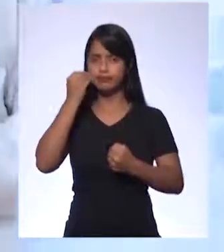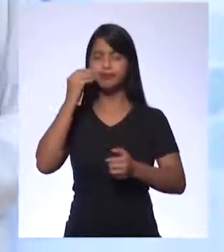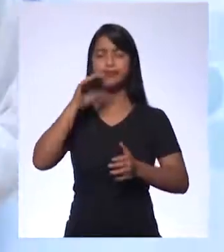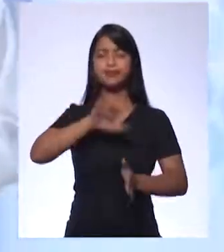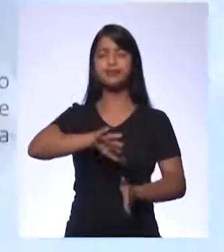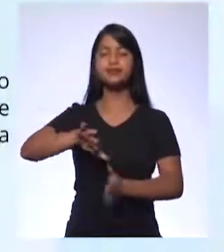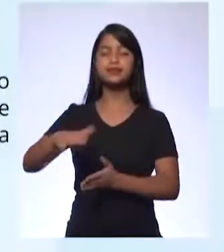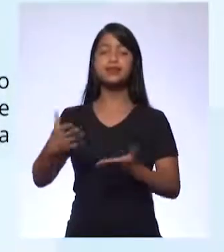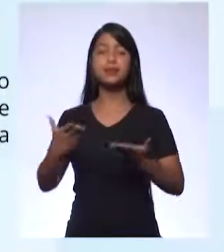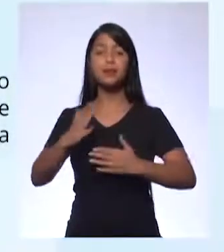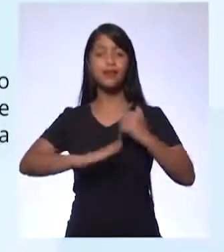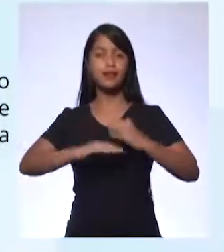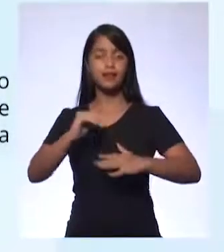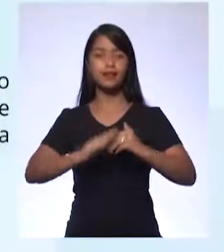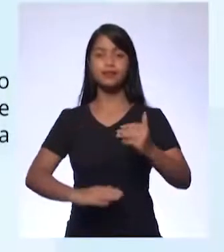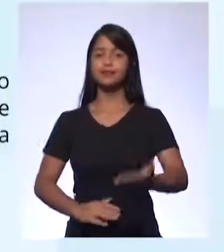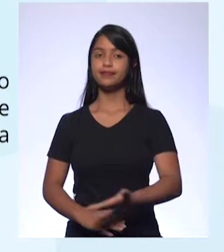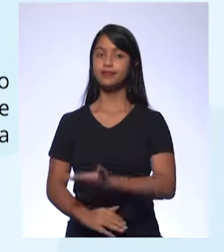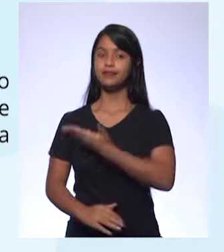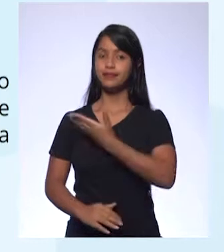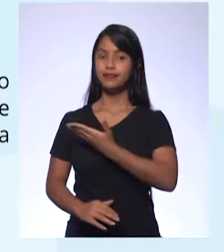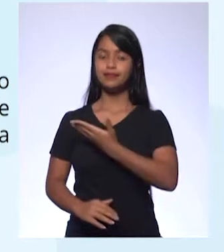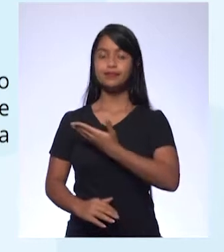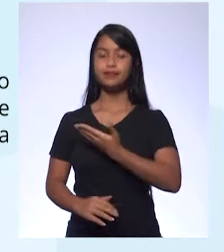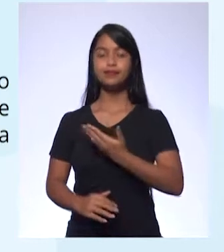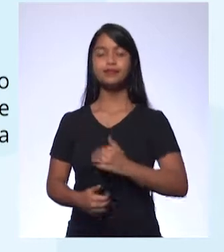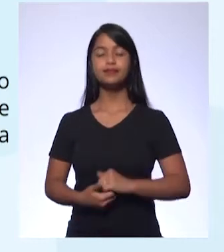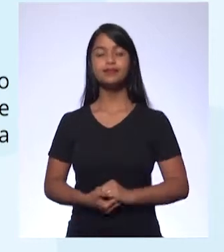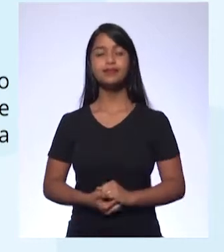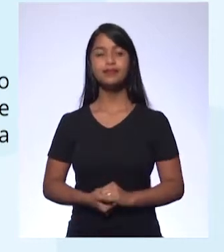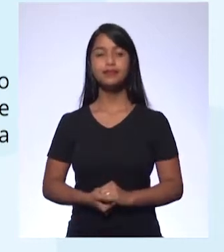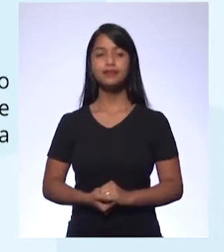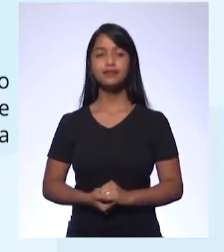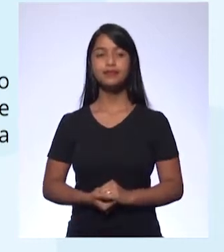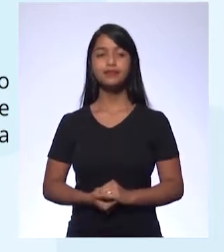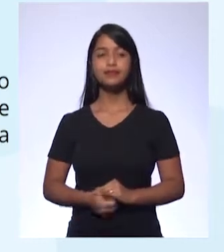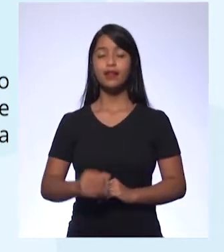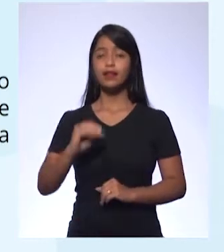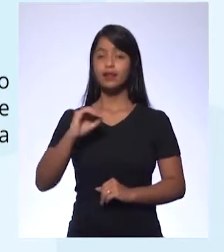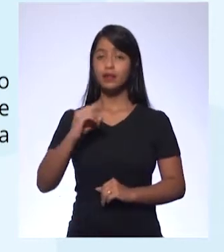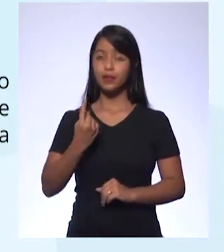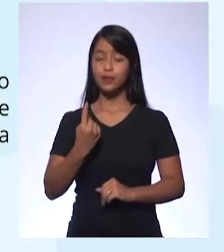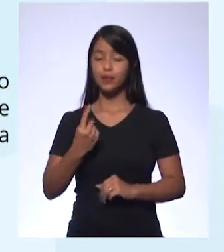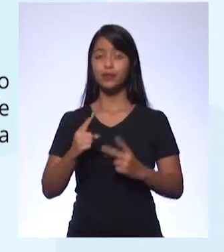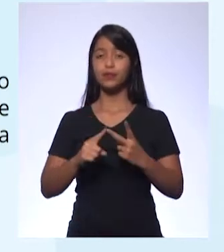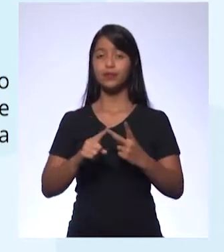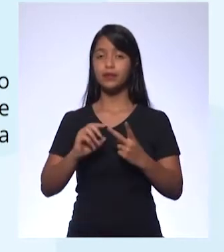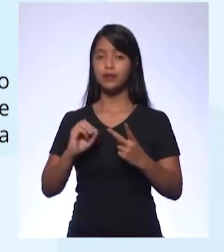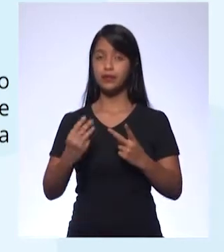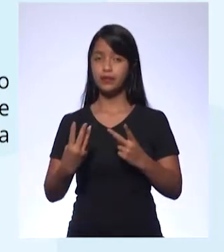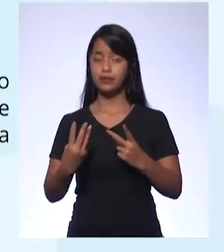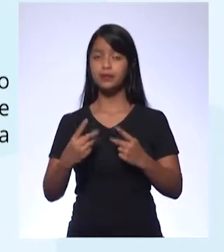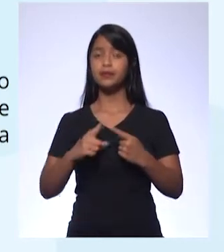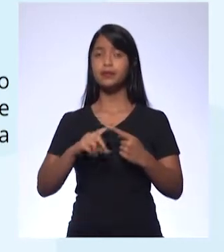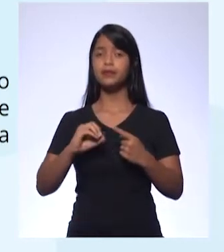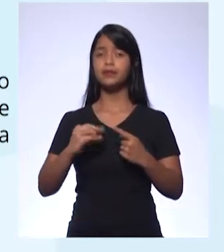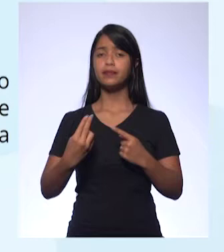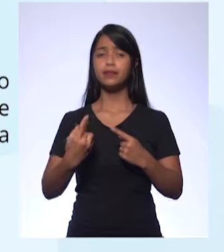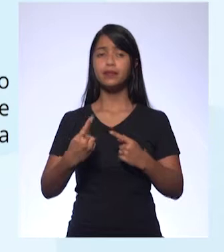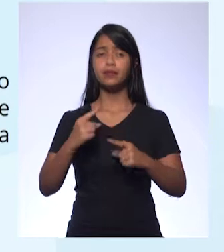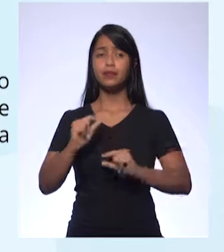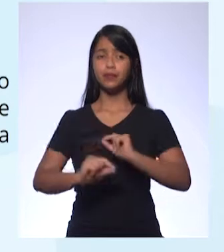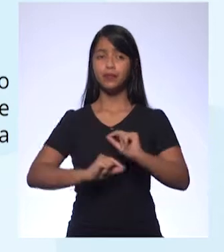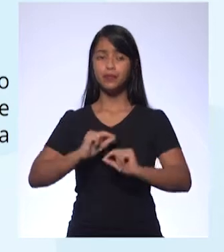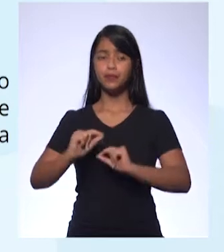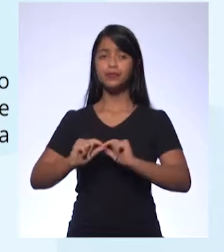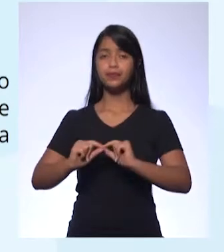da aula de hoje, né, já que é isso que viemos fazer. Então é a 01 e a 03. Ó, 01, identificar e classificar